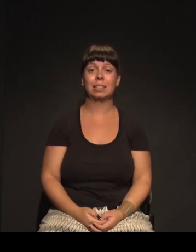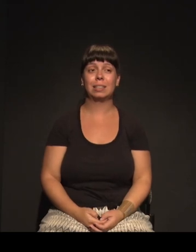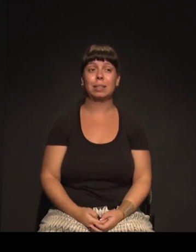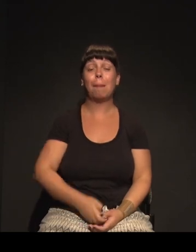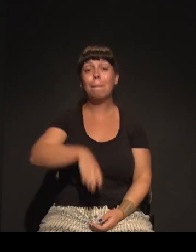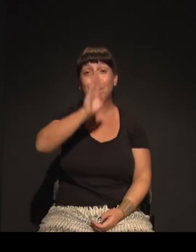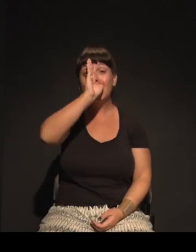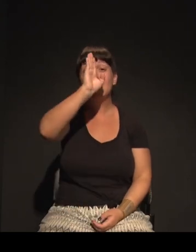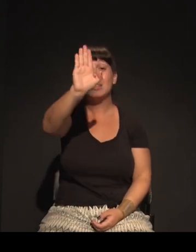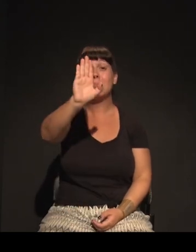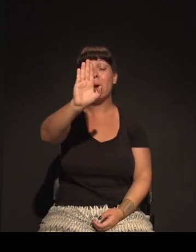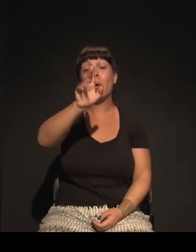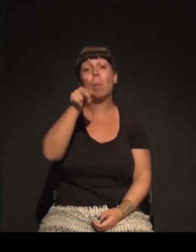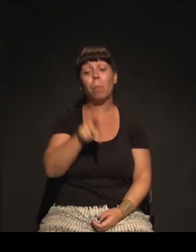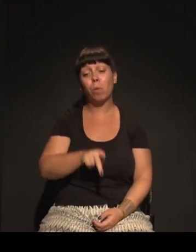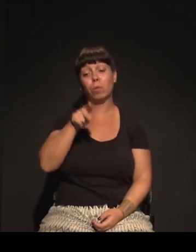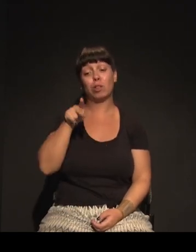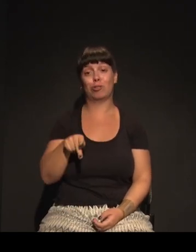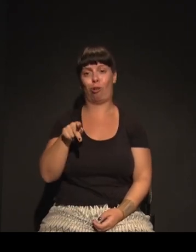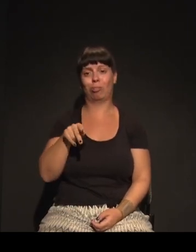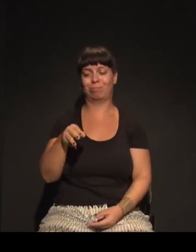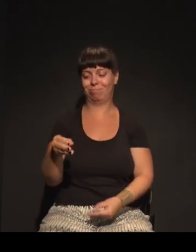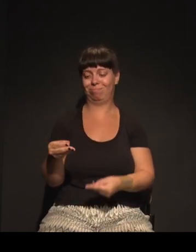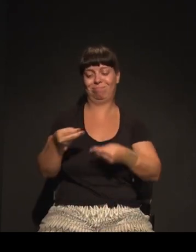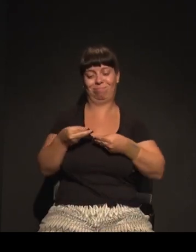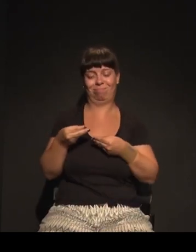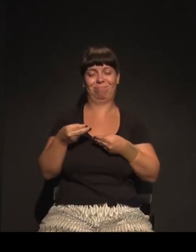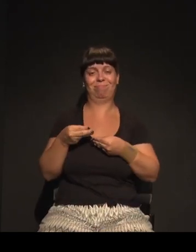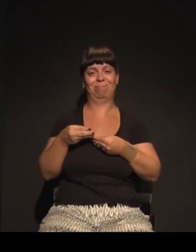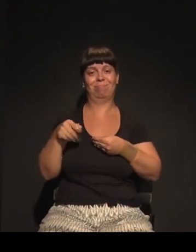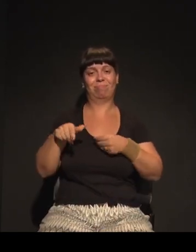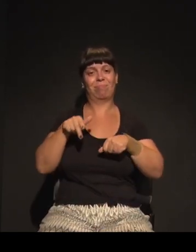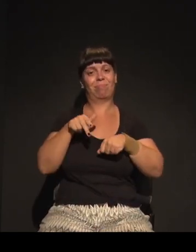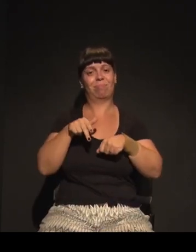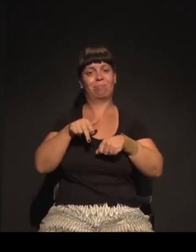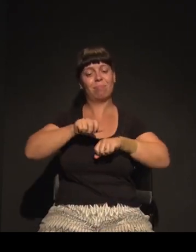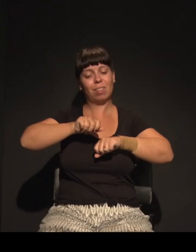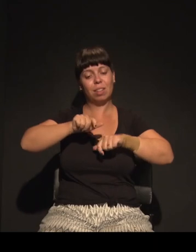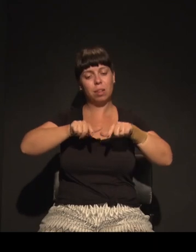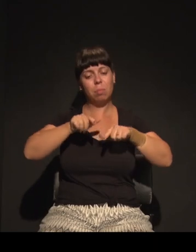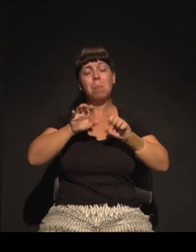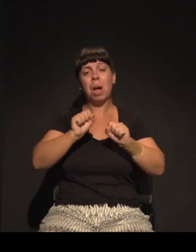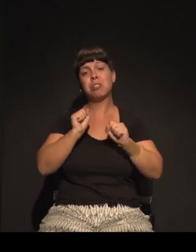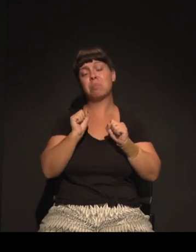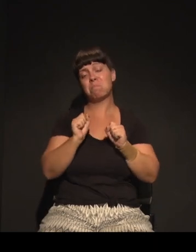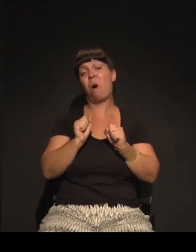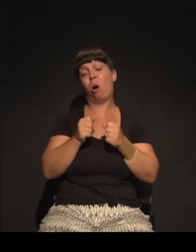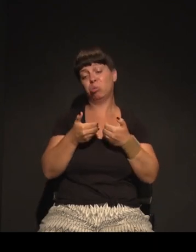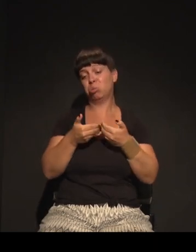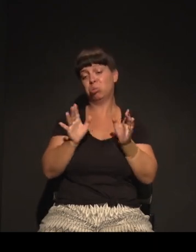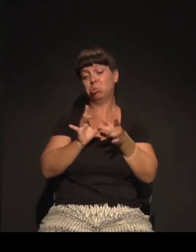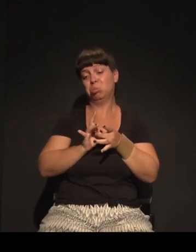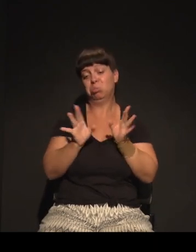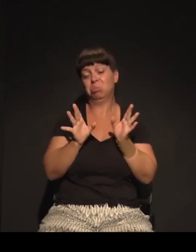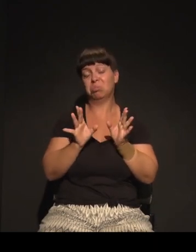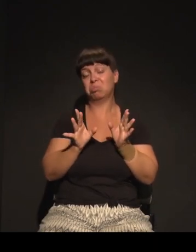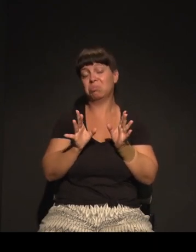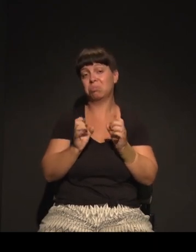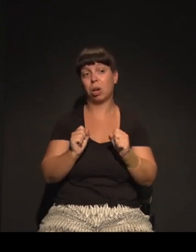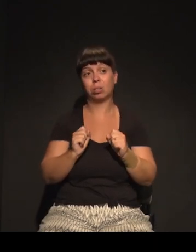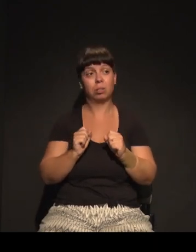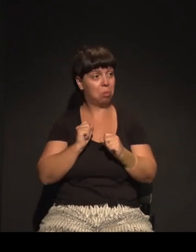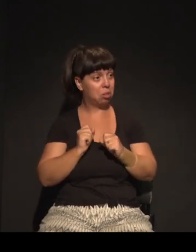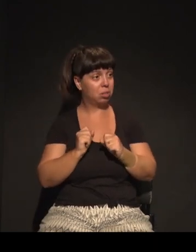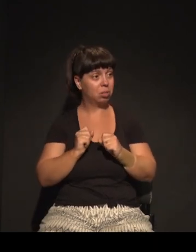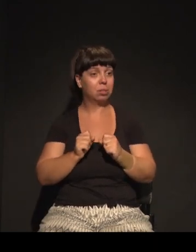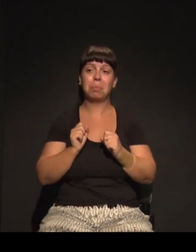são os professores não desce que faz esse trabalho de mas a gente pode disponibilizá pode